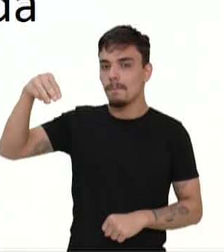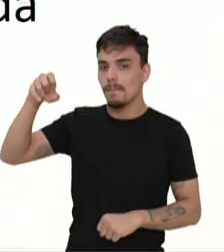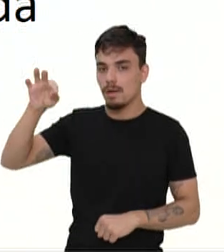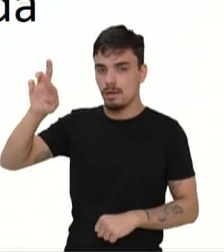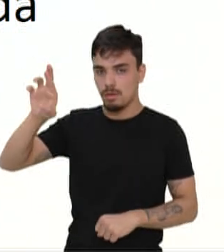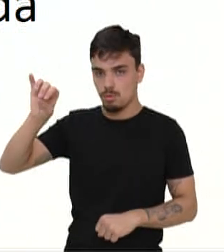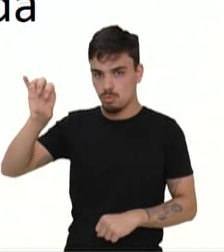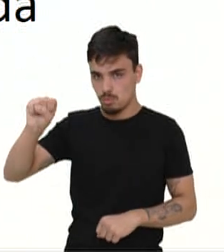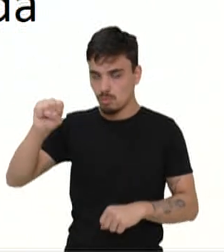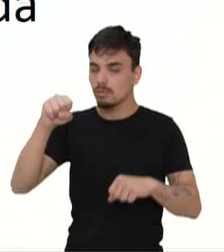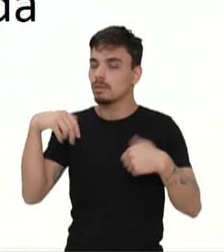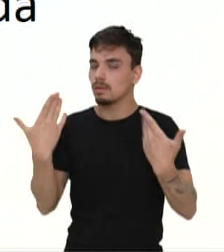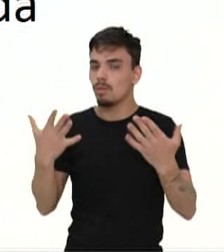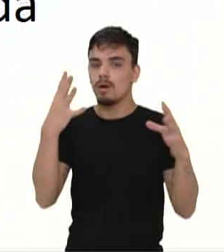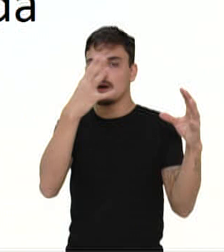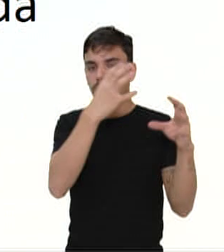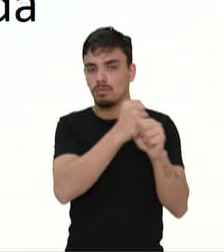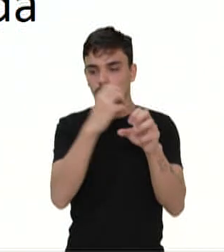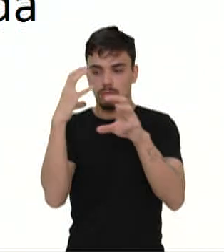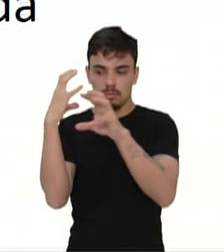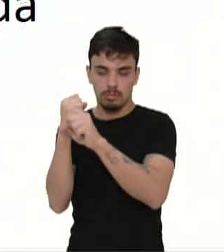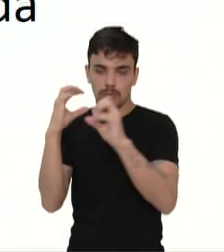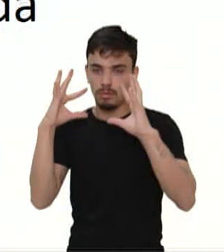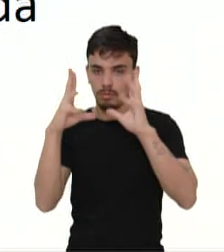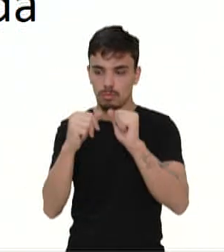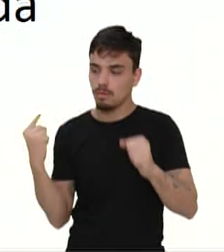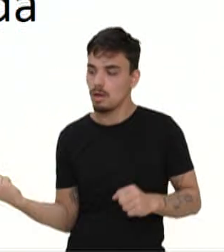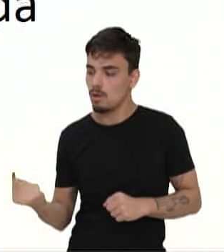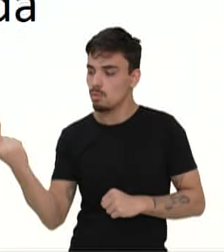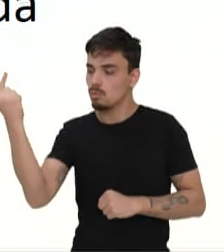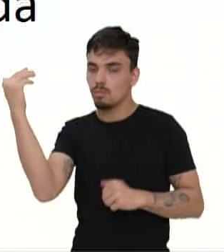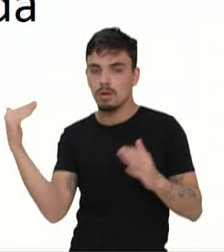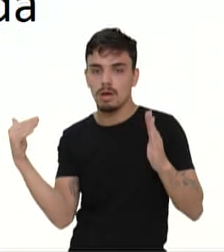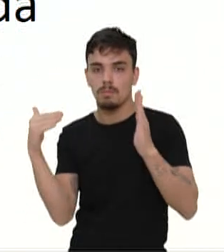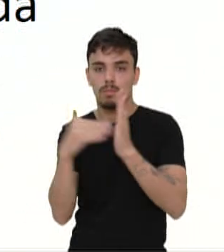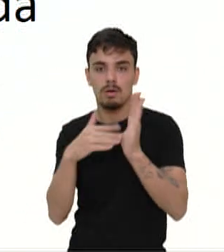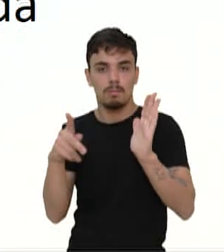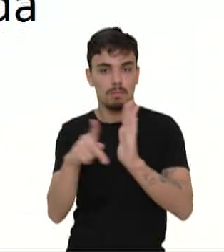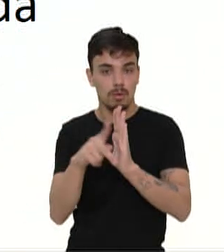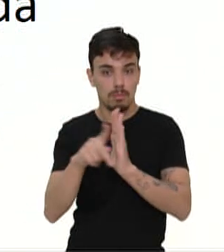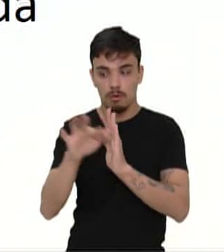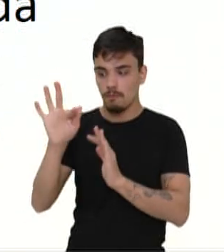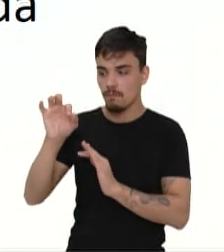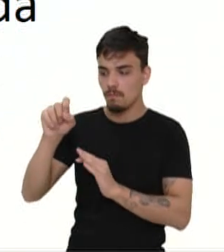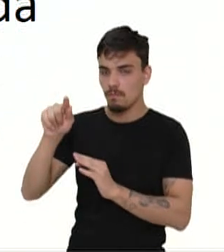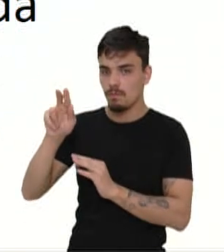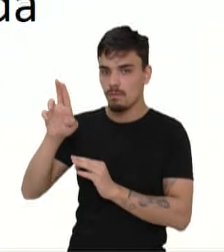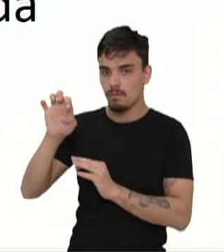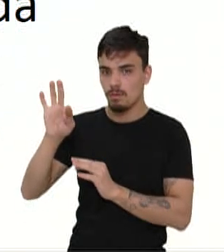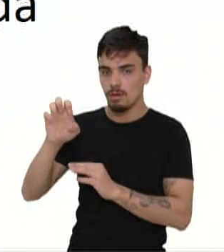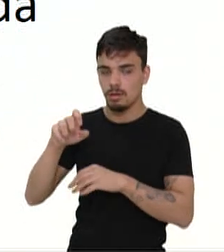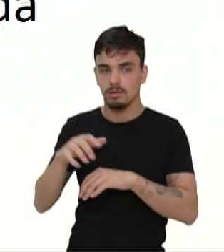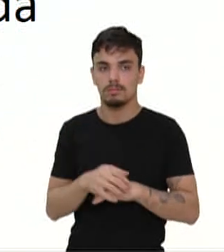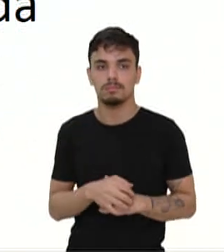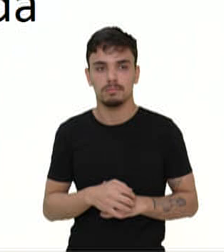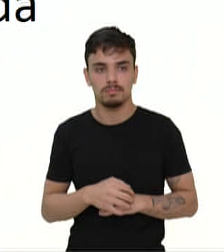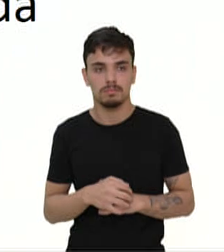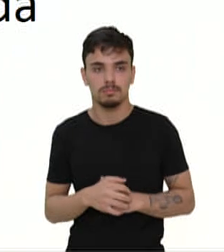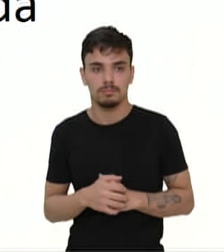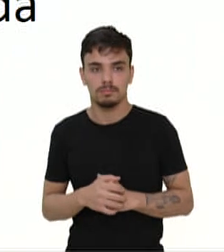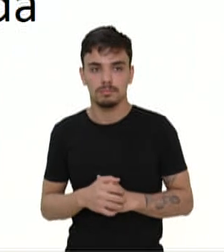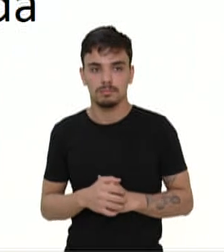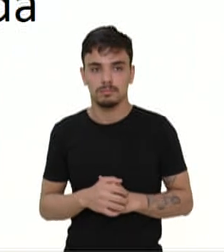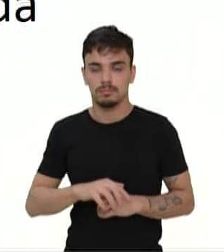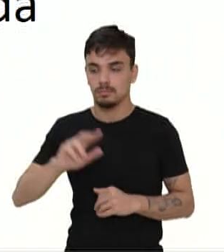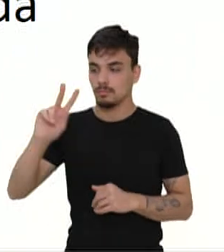metros, ok? Calcule a altura máxima atingida pelo foguete. Veja, a altura é o h. H